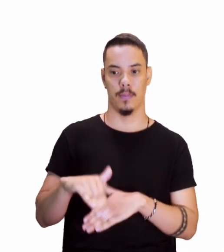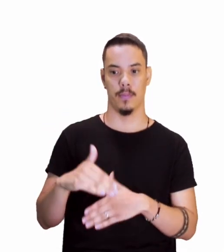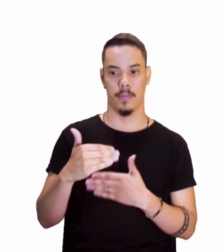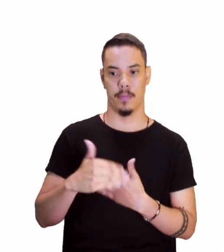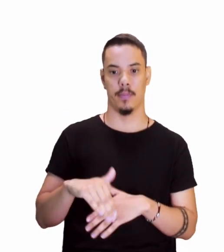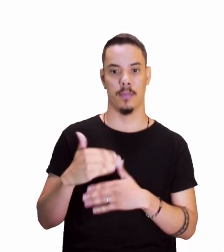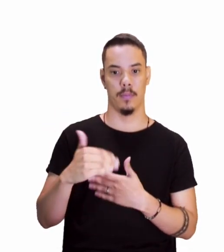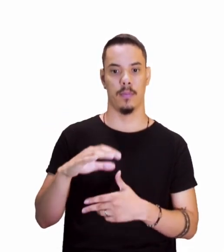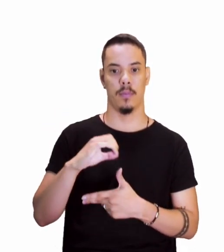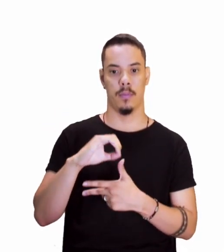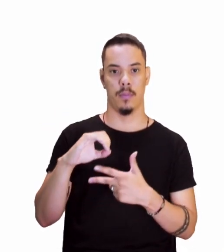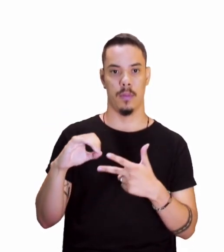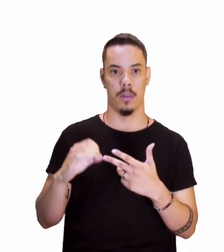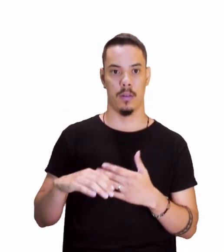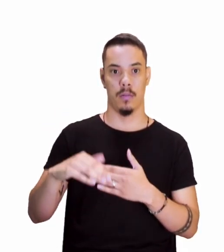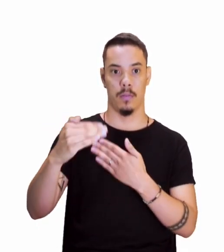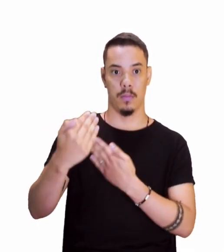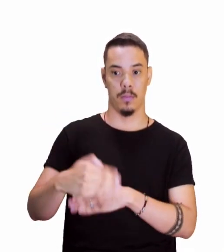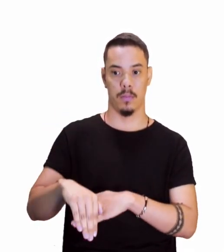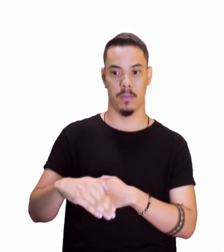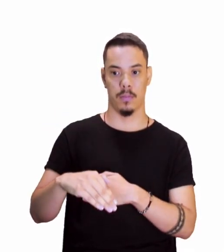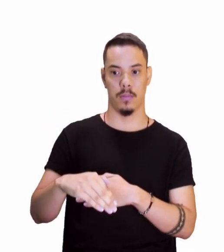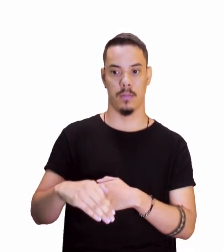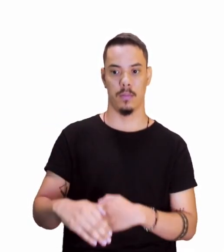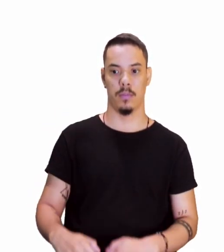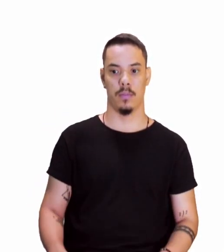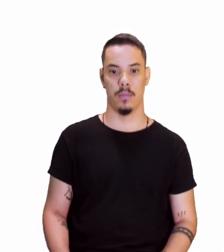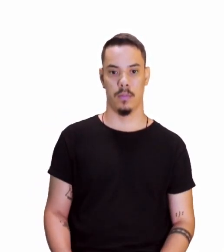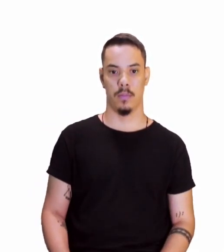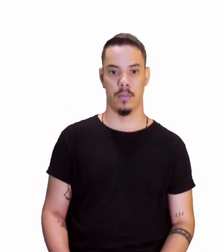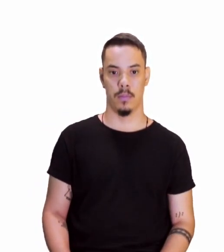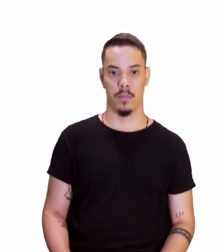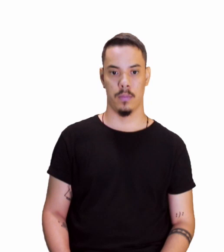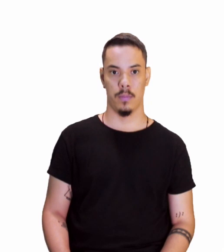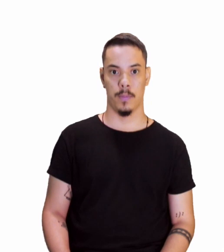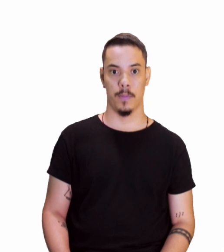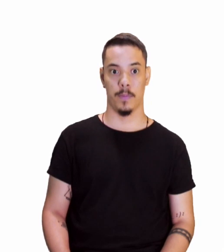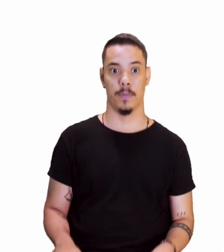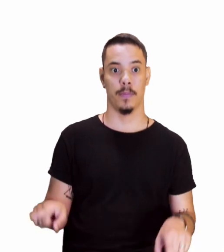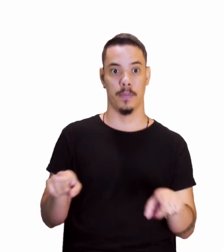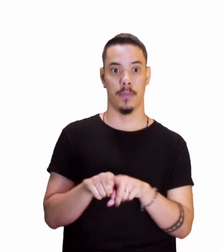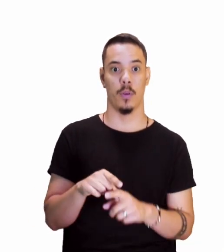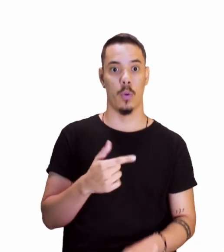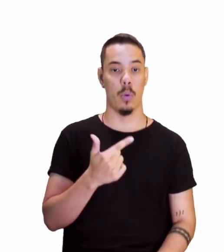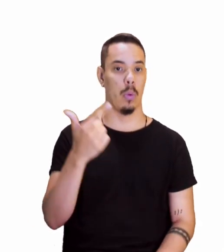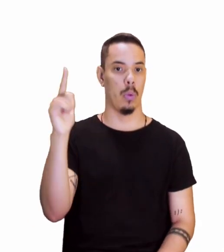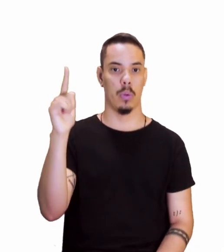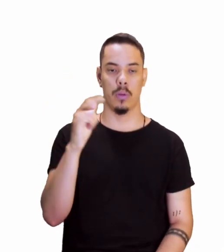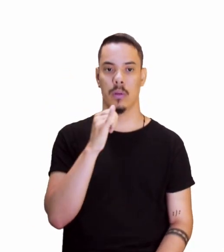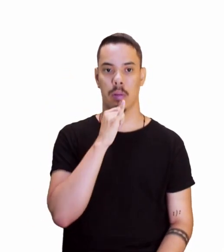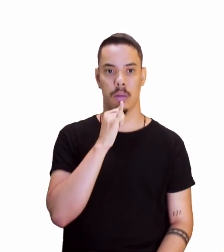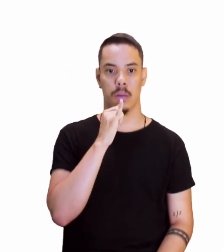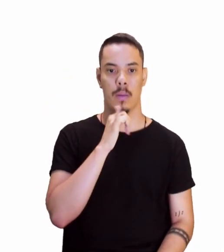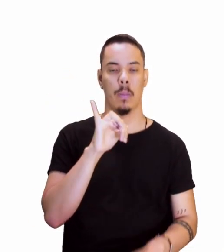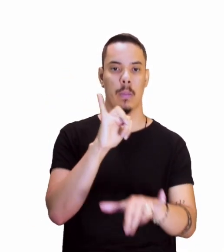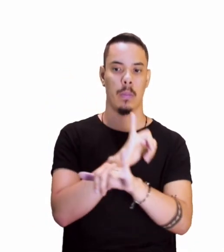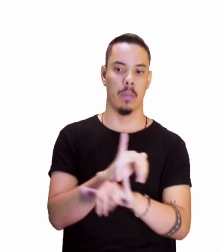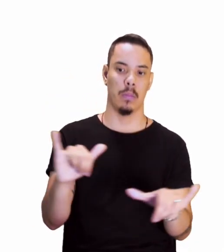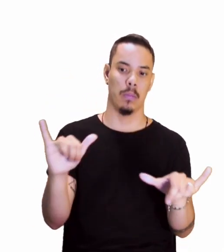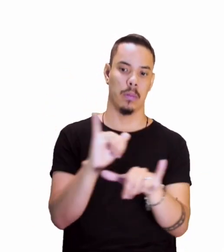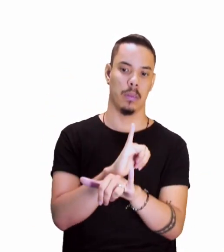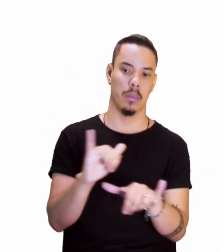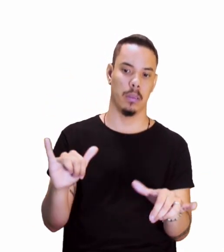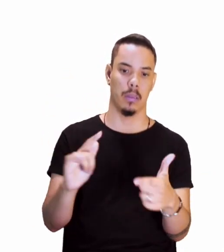nas provas do Enem, pela banca, né? Temos também outros gêneros, como